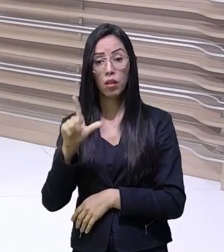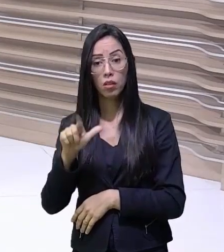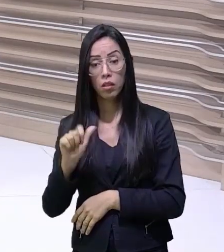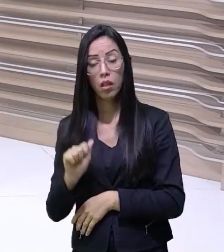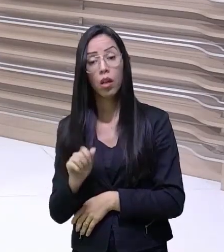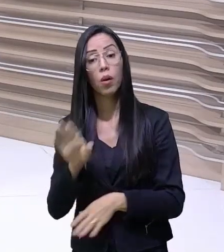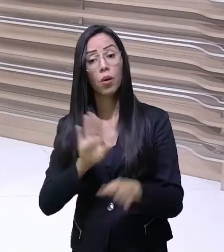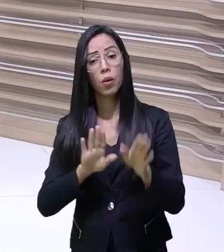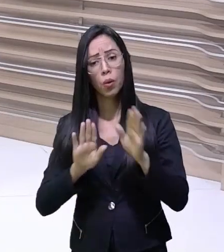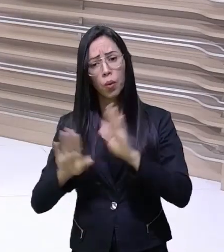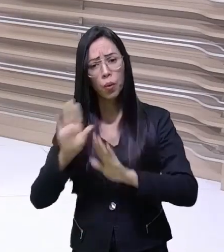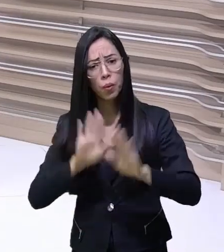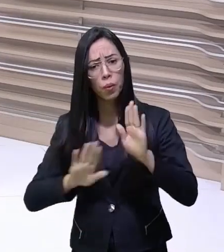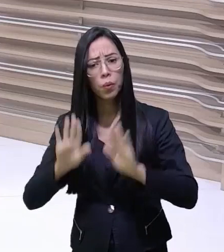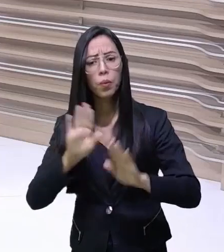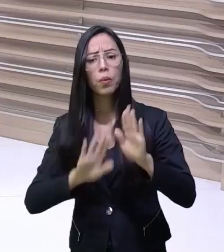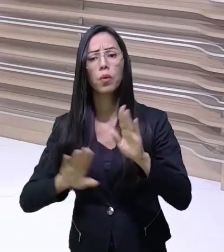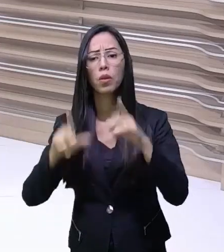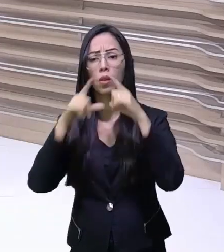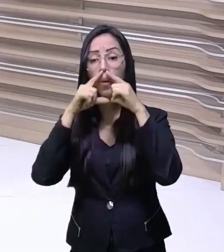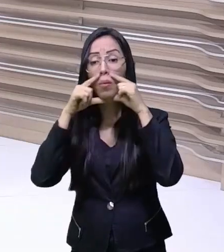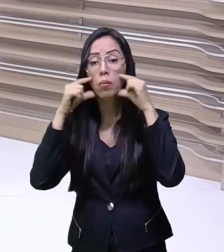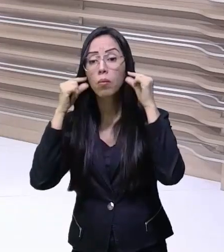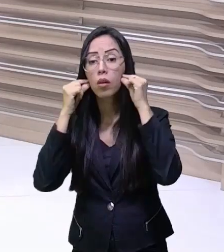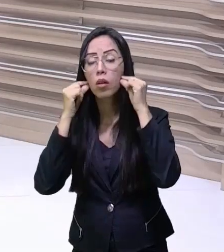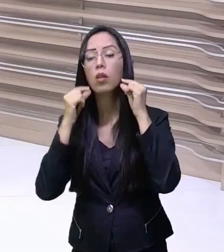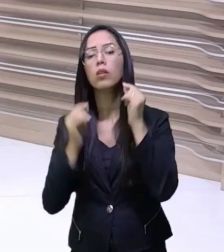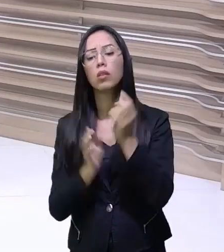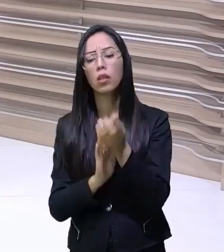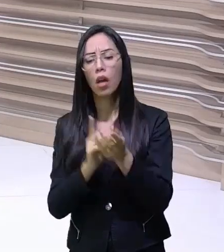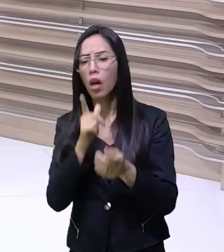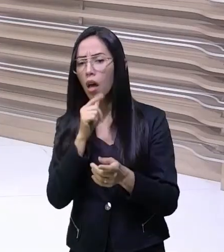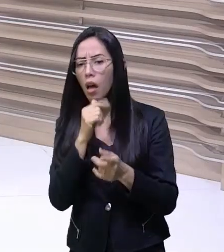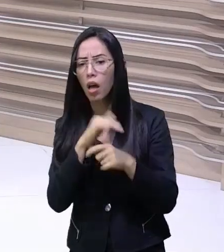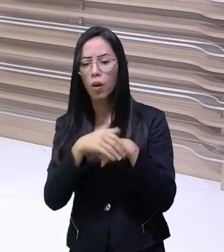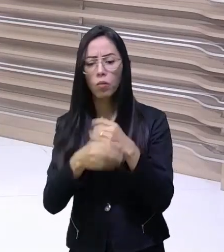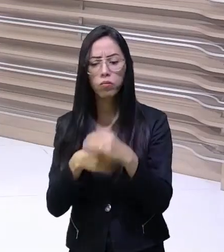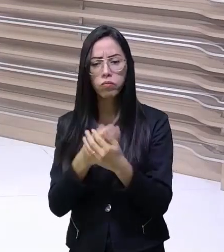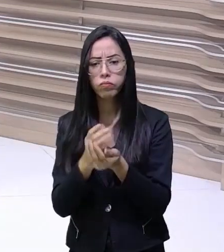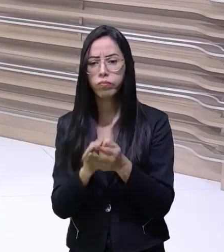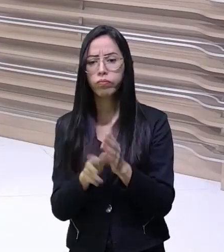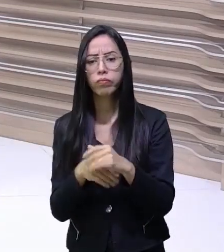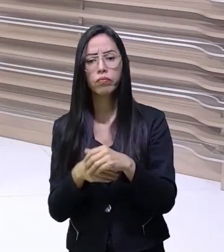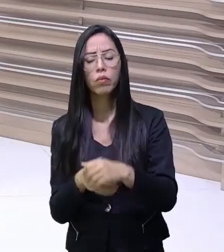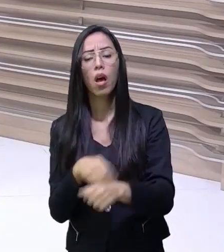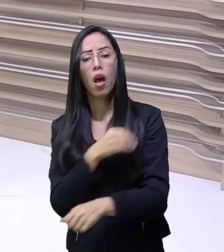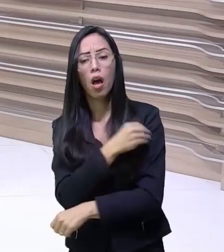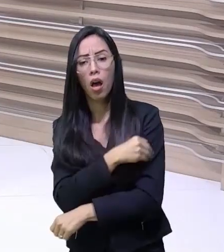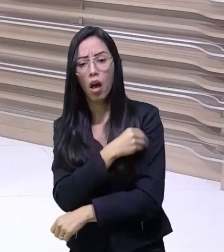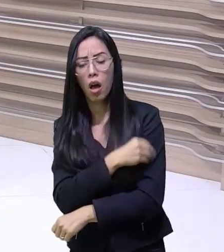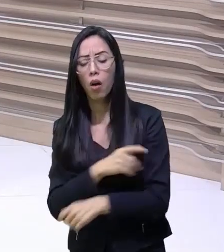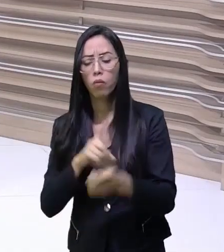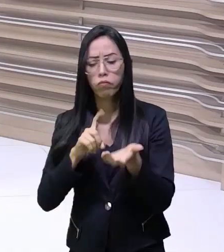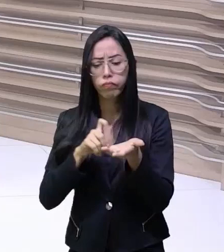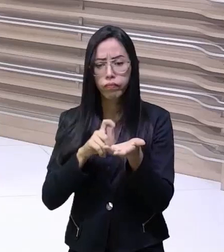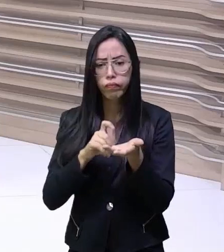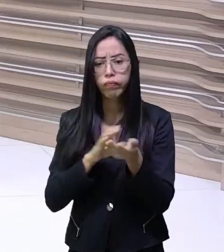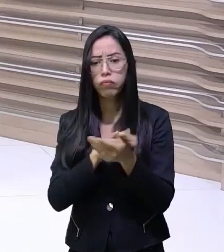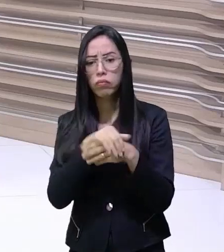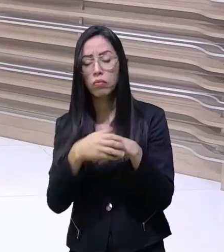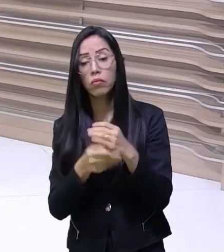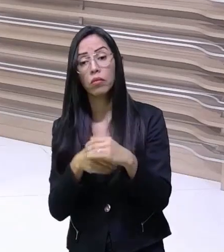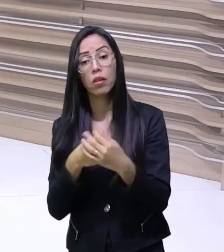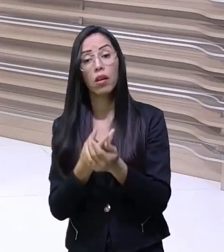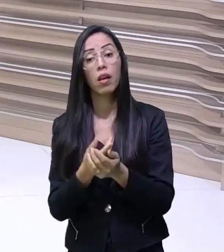cuide-se, use máscara, lave as mãos bem lavadinha, se possível, use álcool em gel. E olha, estou